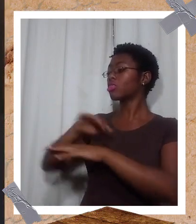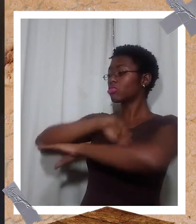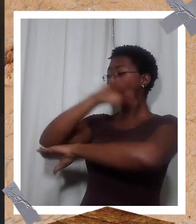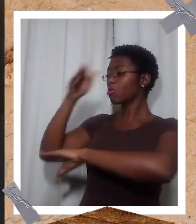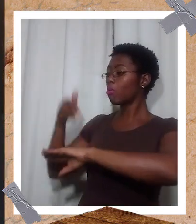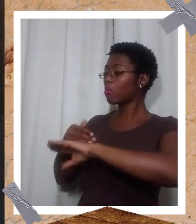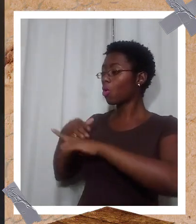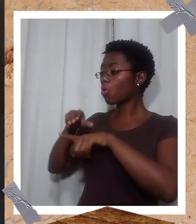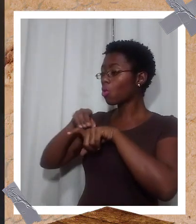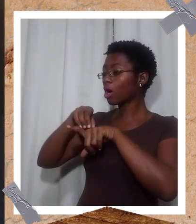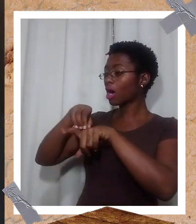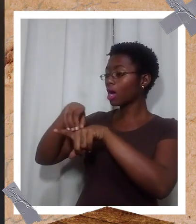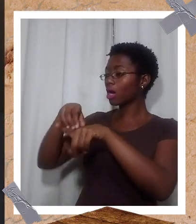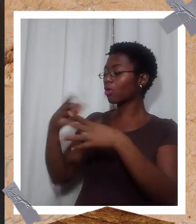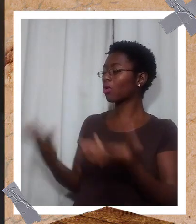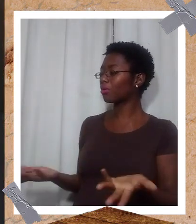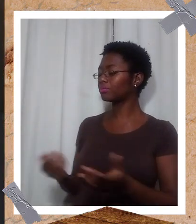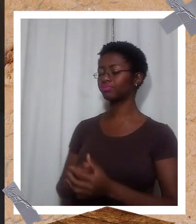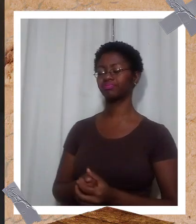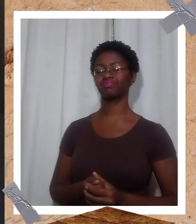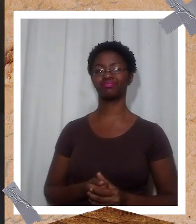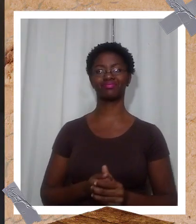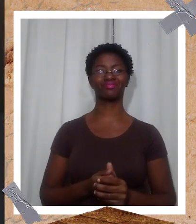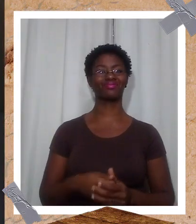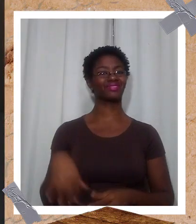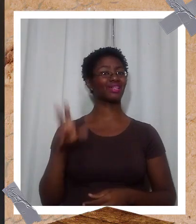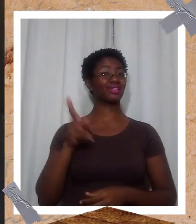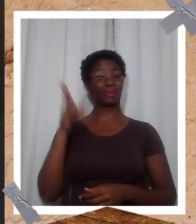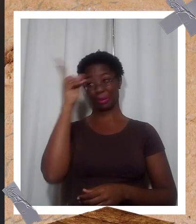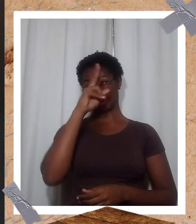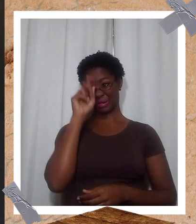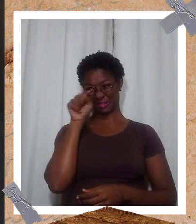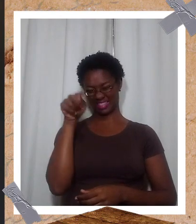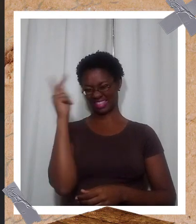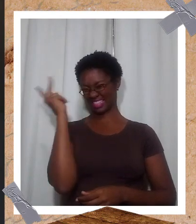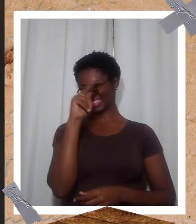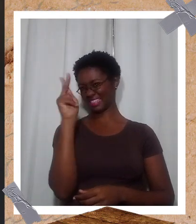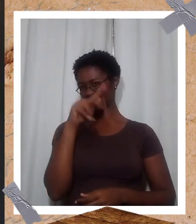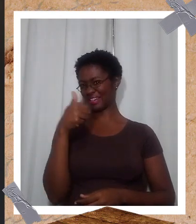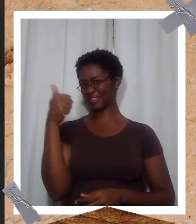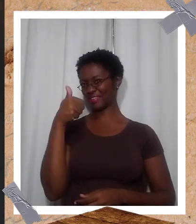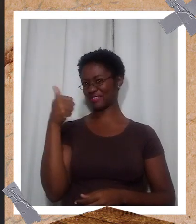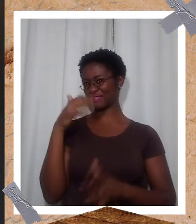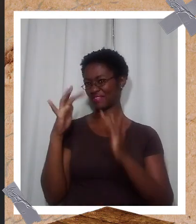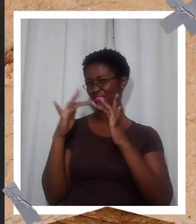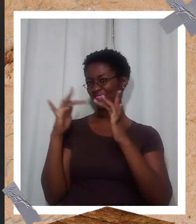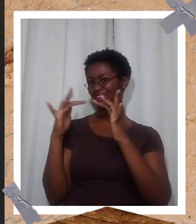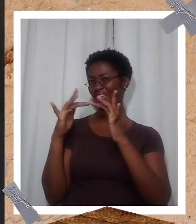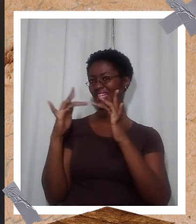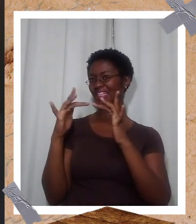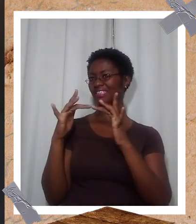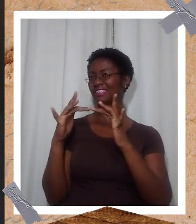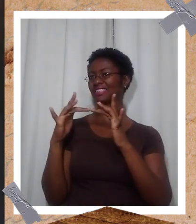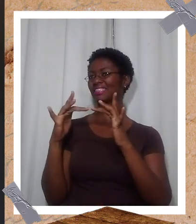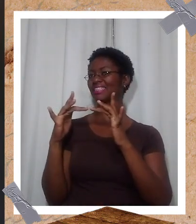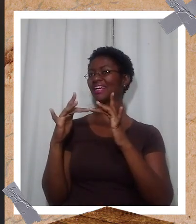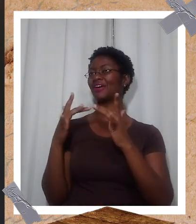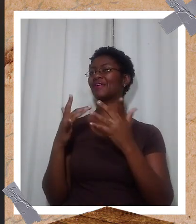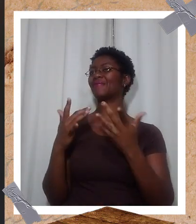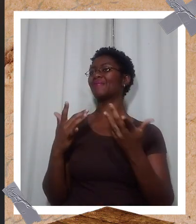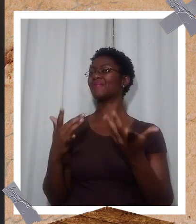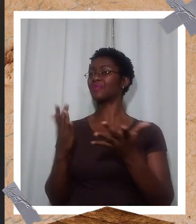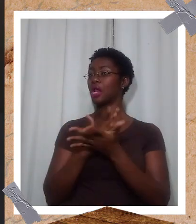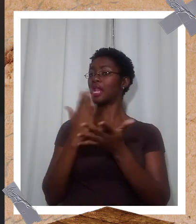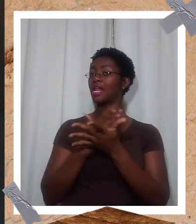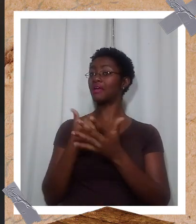as vezes que eu retorno para essa história do meu primeiro contato com o objeto do